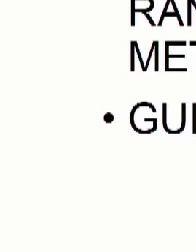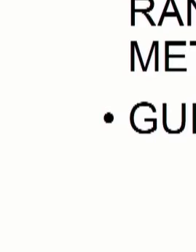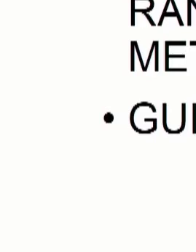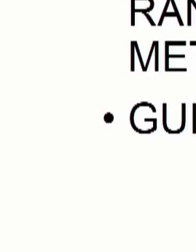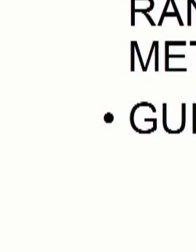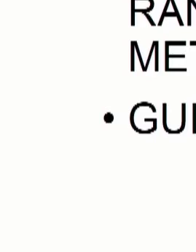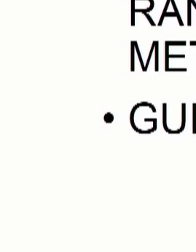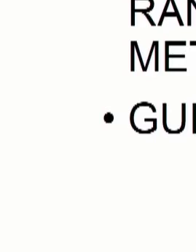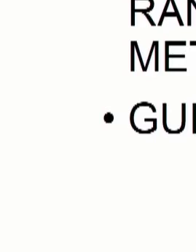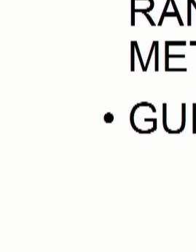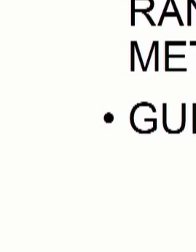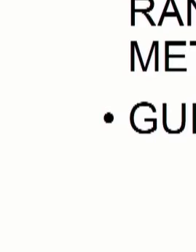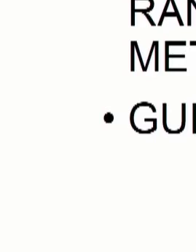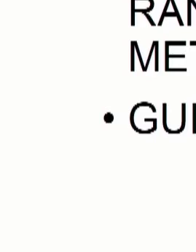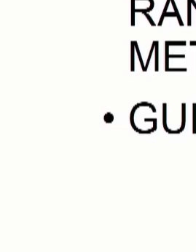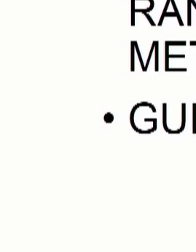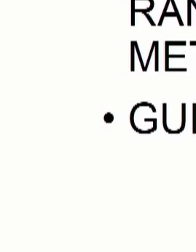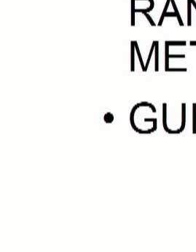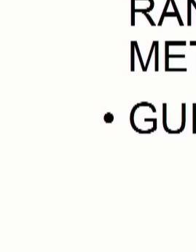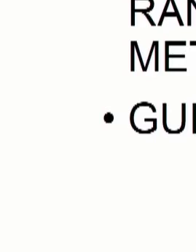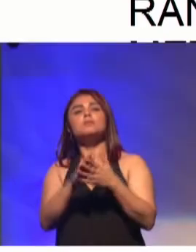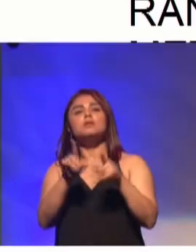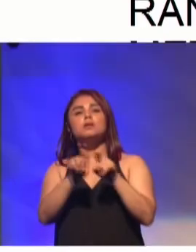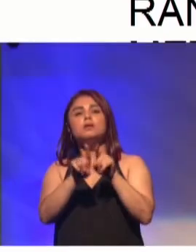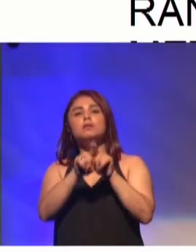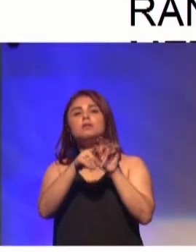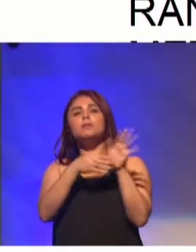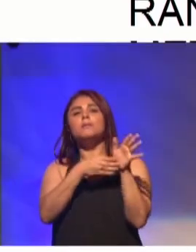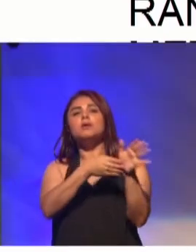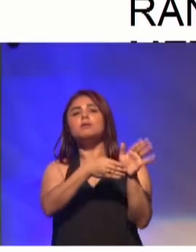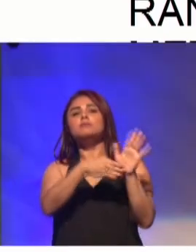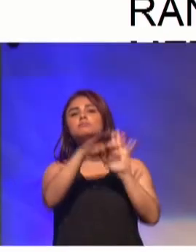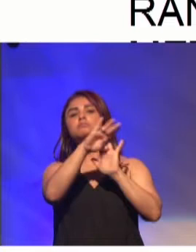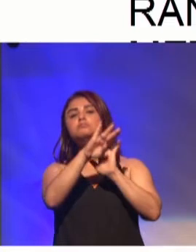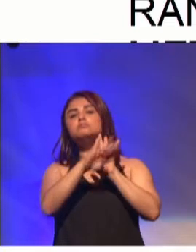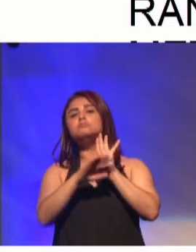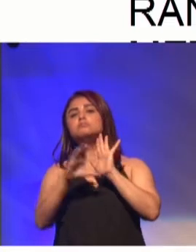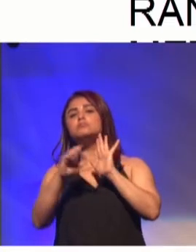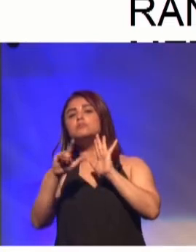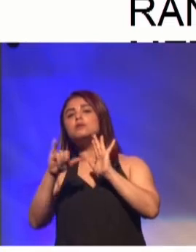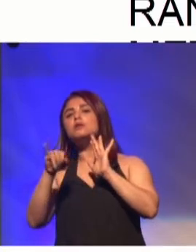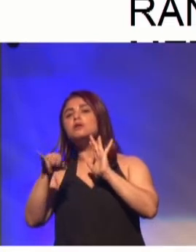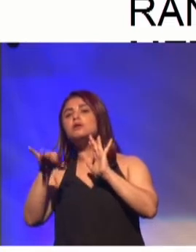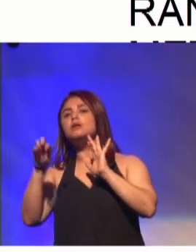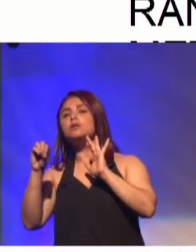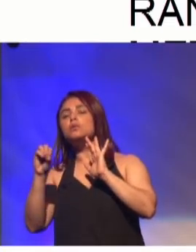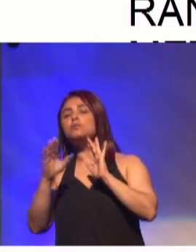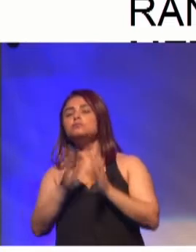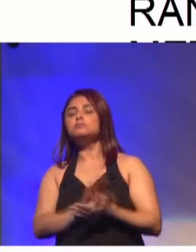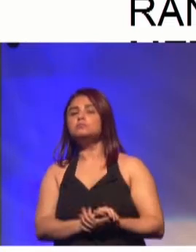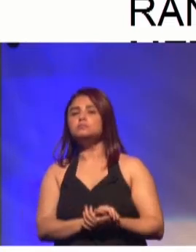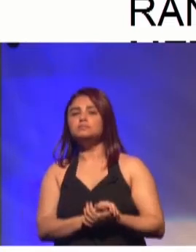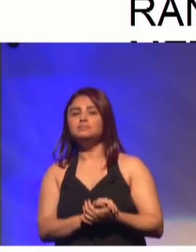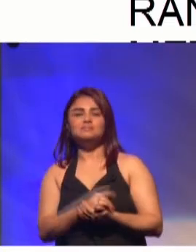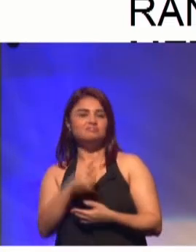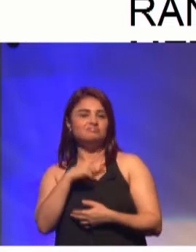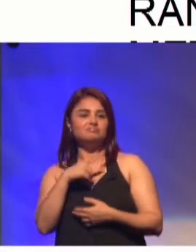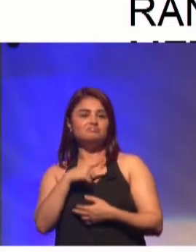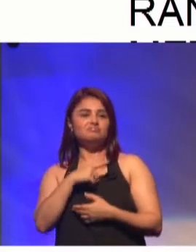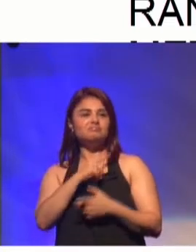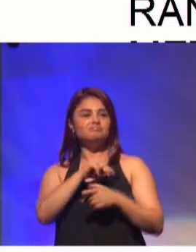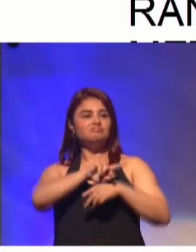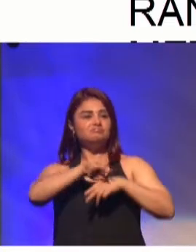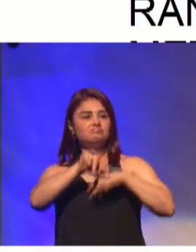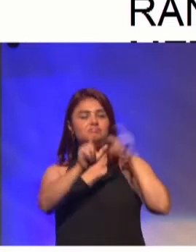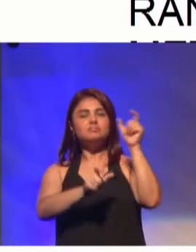sistemáticas e meta-análises e guia clínico. Por quê? Tem muita